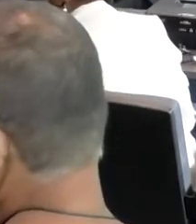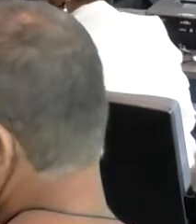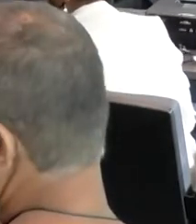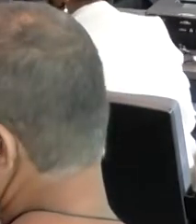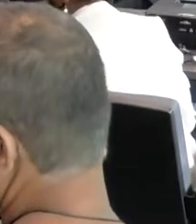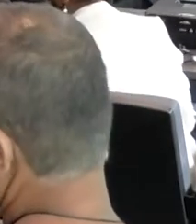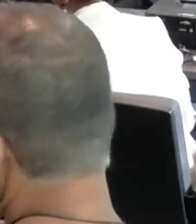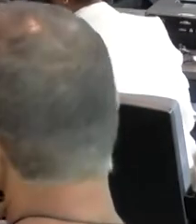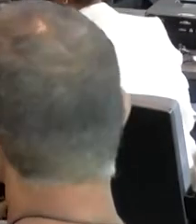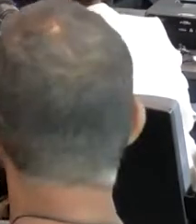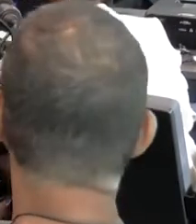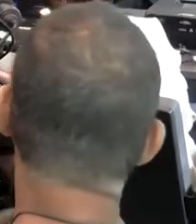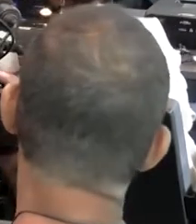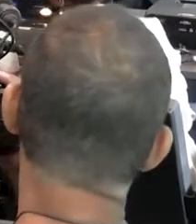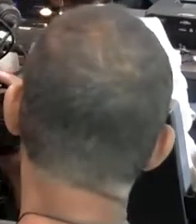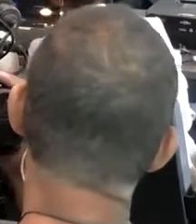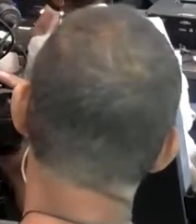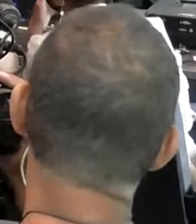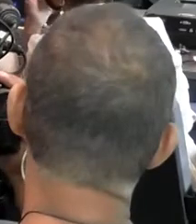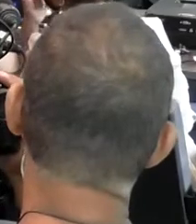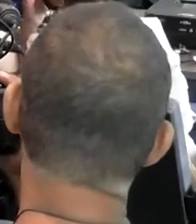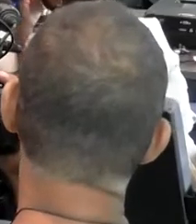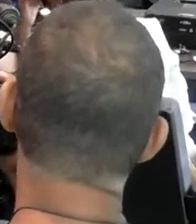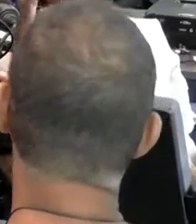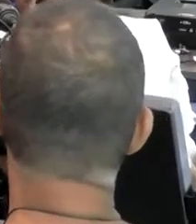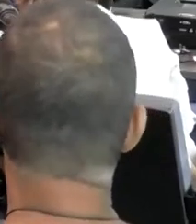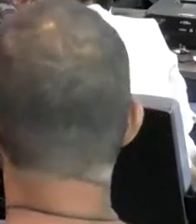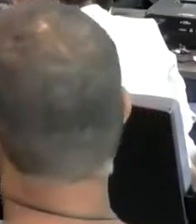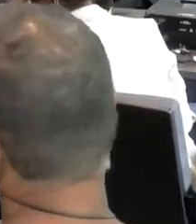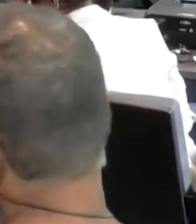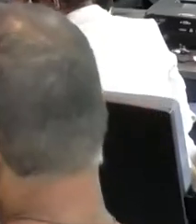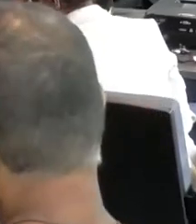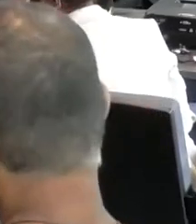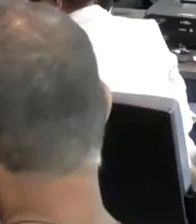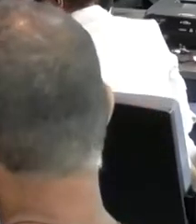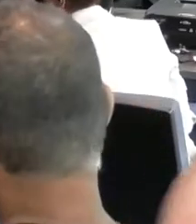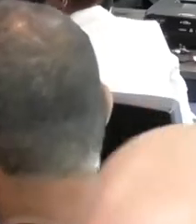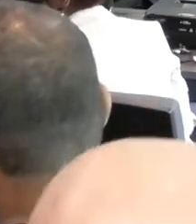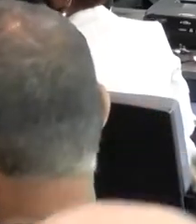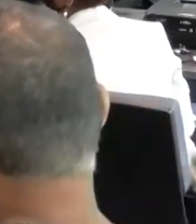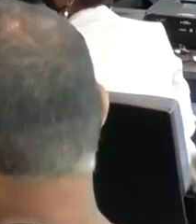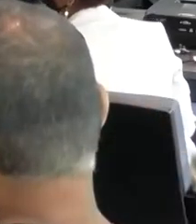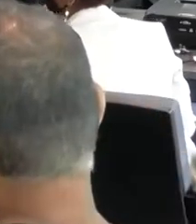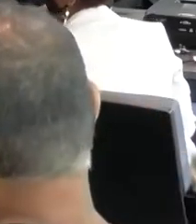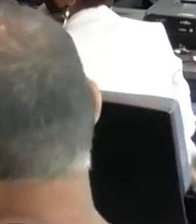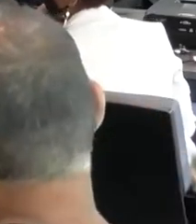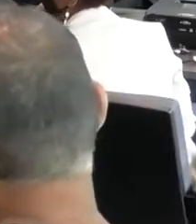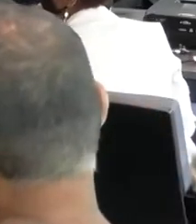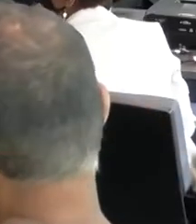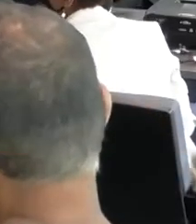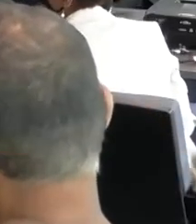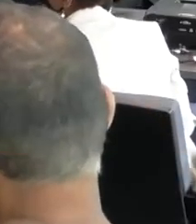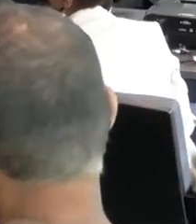rádio mexe civil da Rádio Nacional Rio da música brasileira e